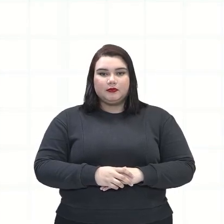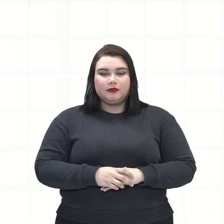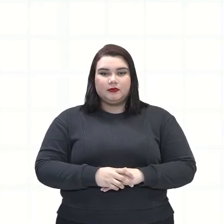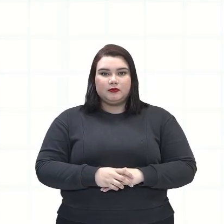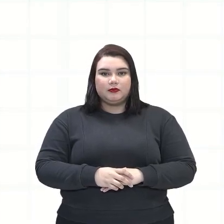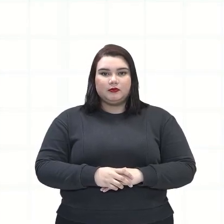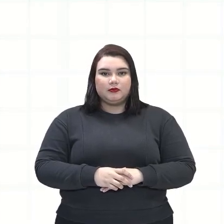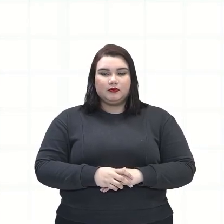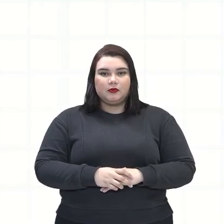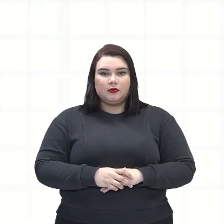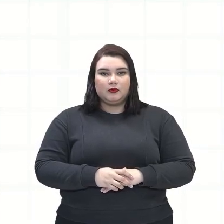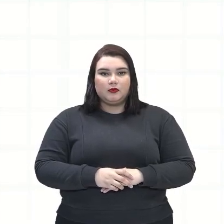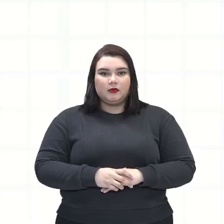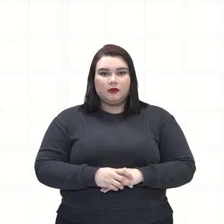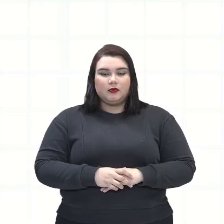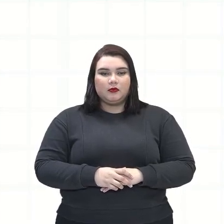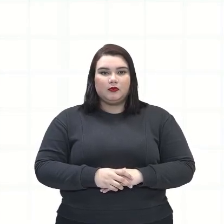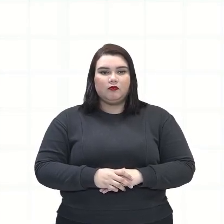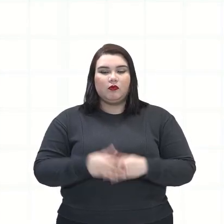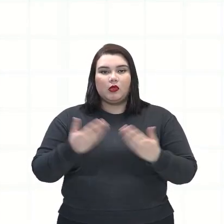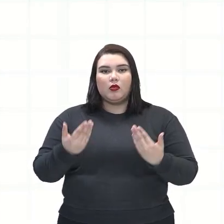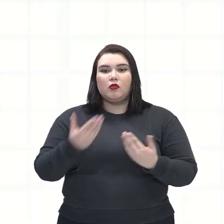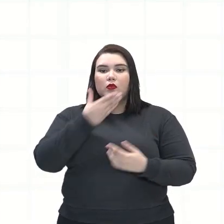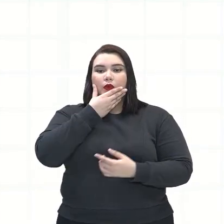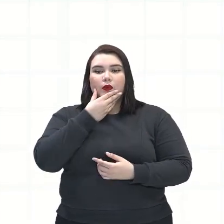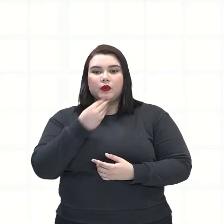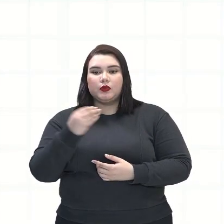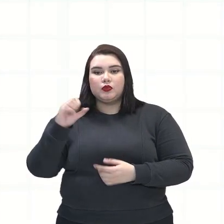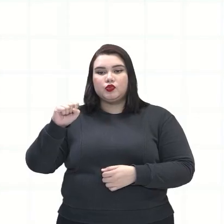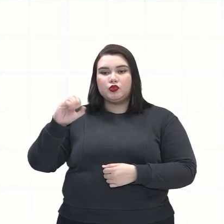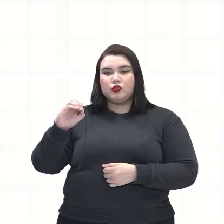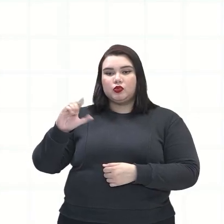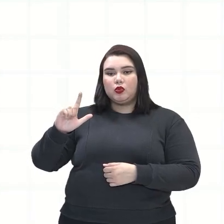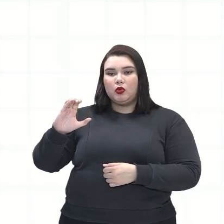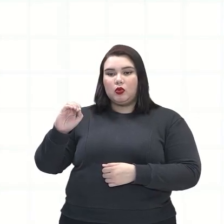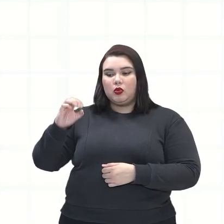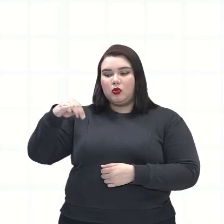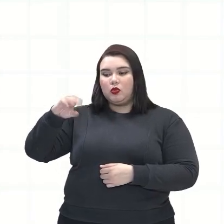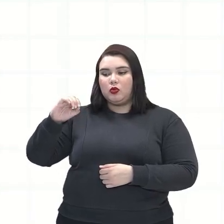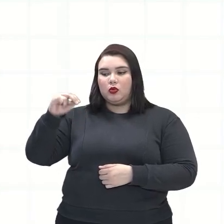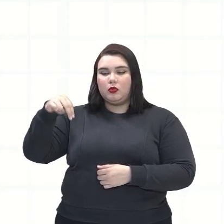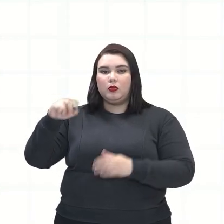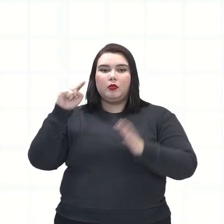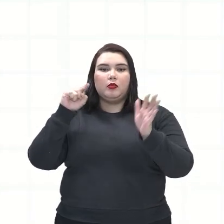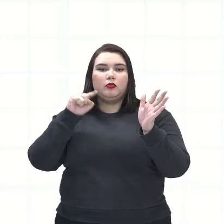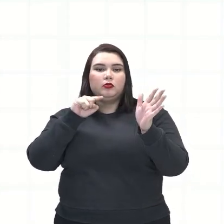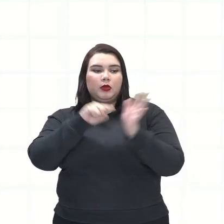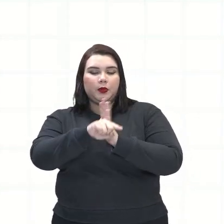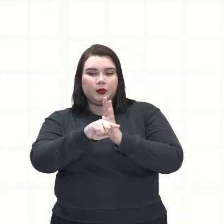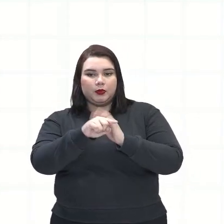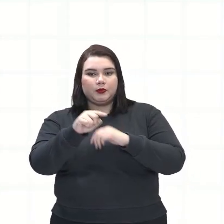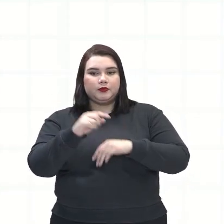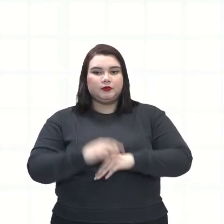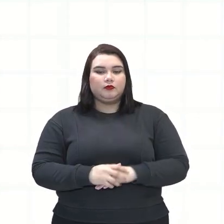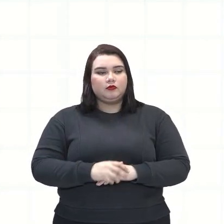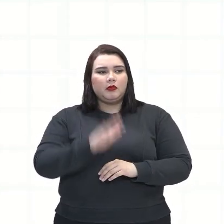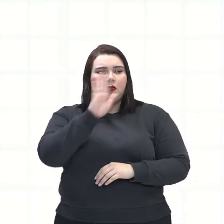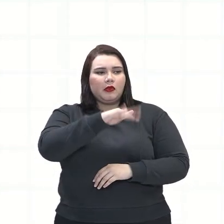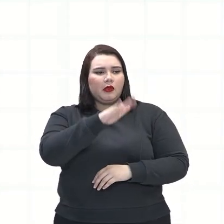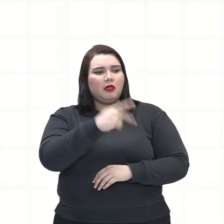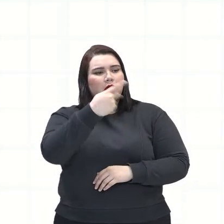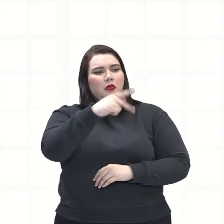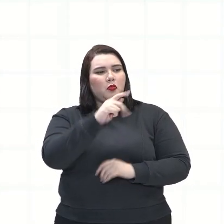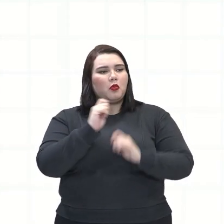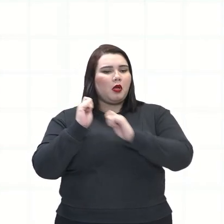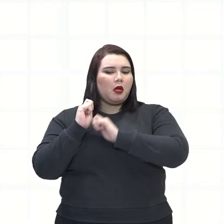bag, Potira? O Solomon perguntou. What's in your bag, Potira? O que tem na sua